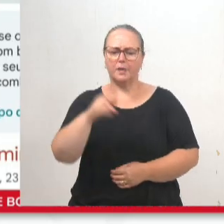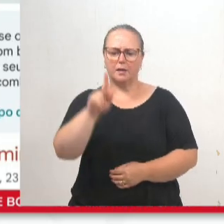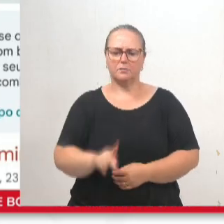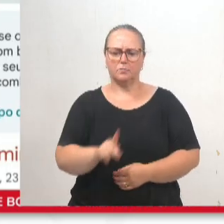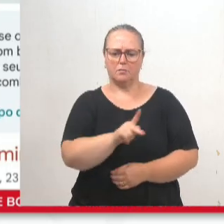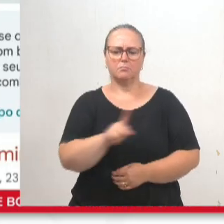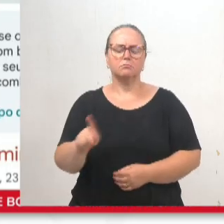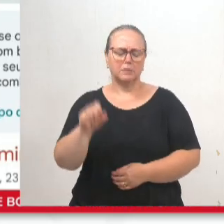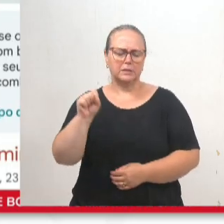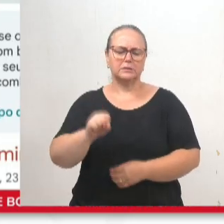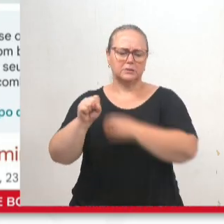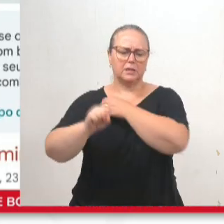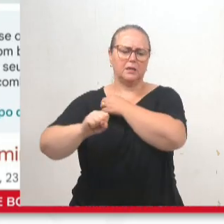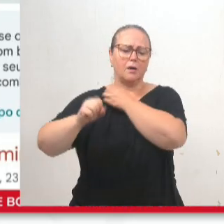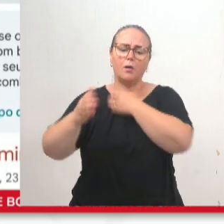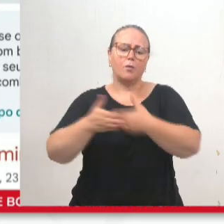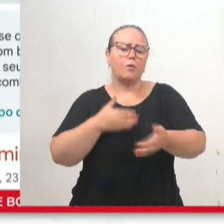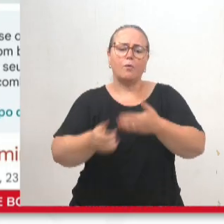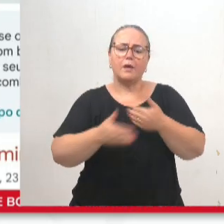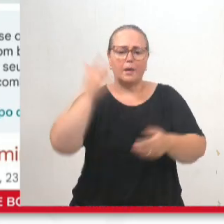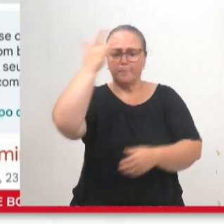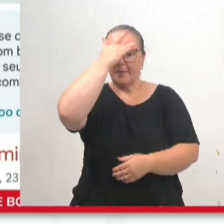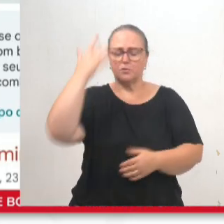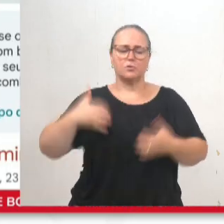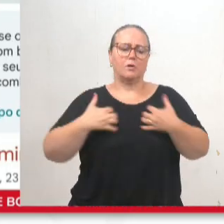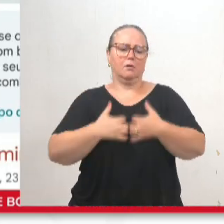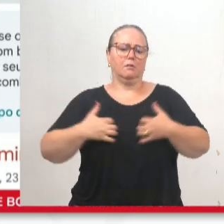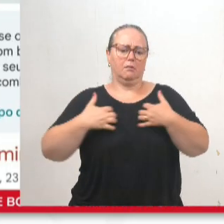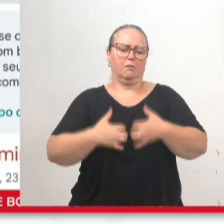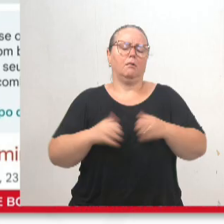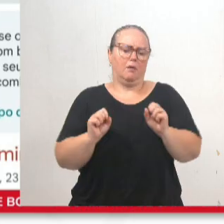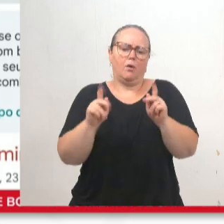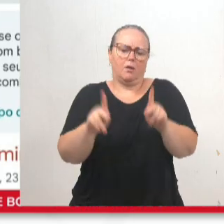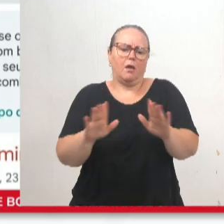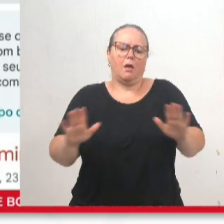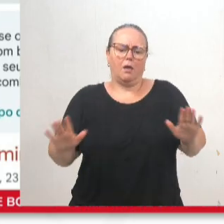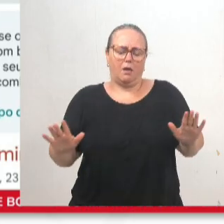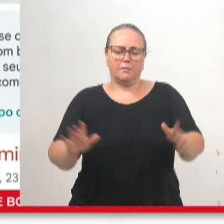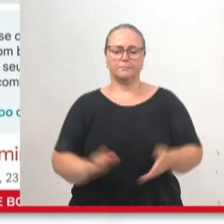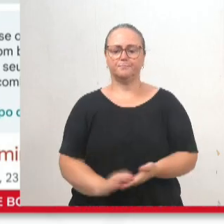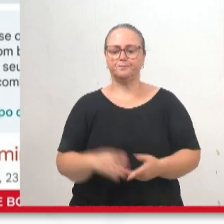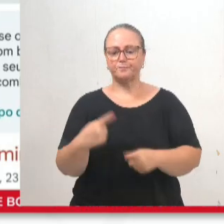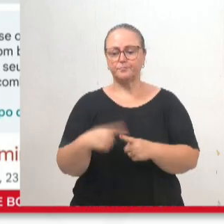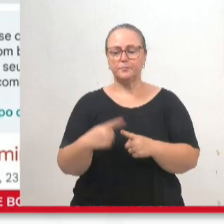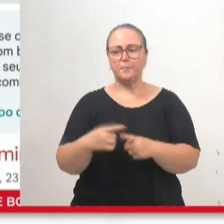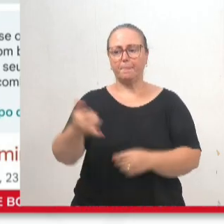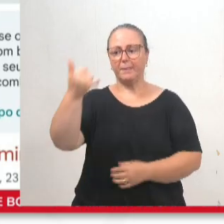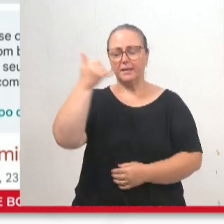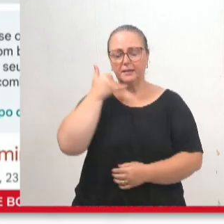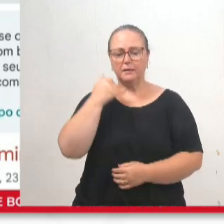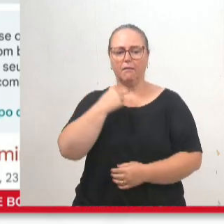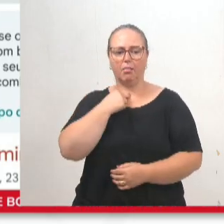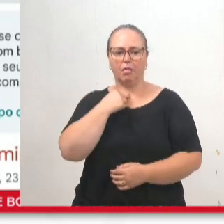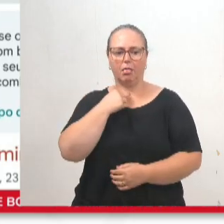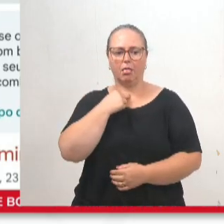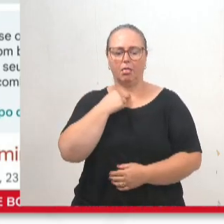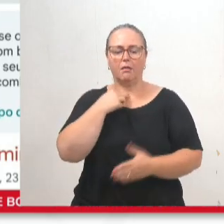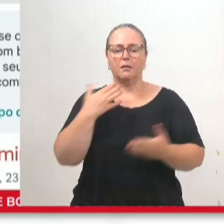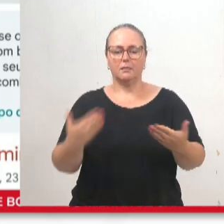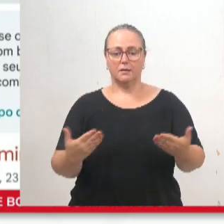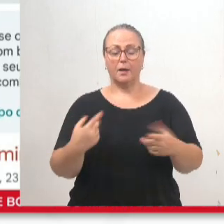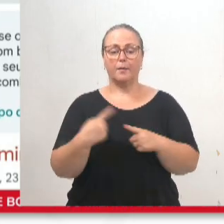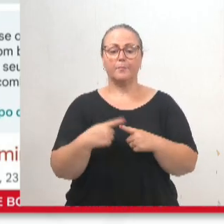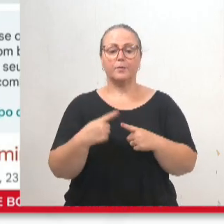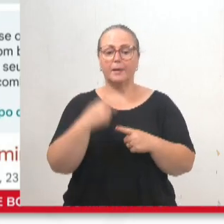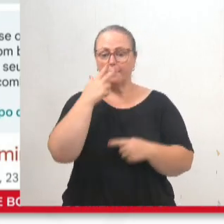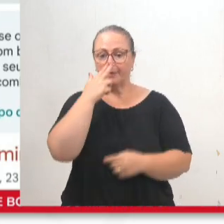de valor, qualquer pessoa numa situação dessa, ela fica angustiada e a gente entende isso. Que quando eu ligo e muitas vezes o telefone fica ocupado, porque eu acho que eu não estou sendo